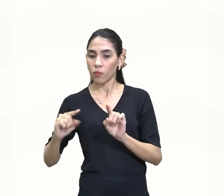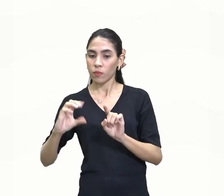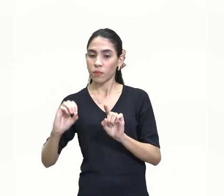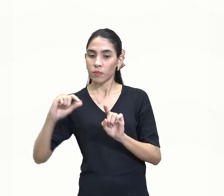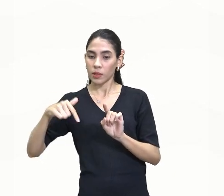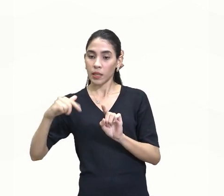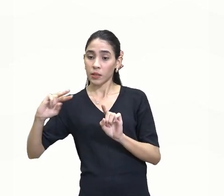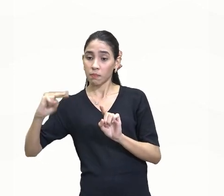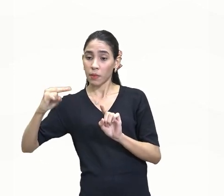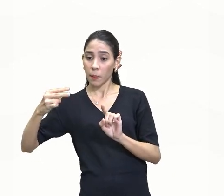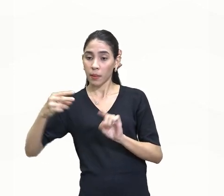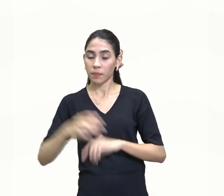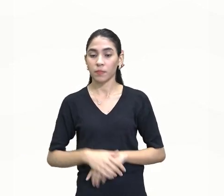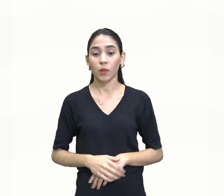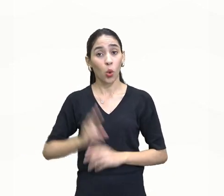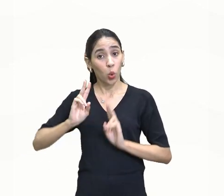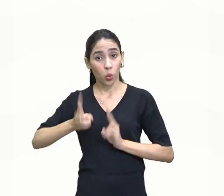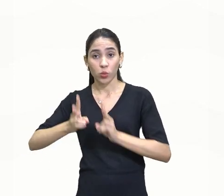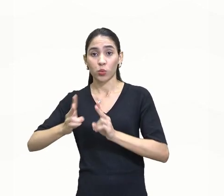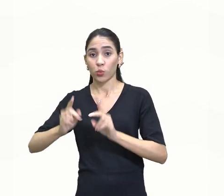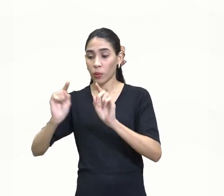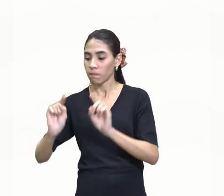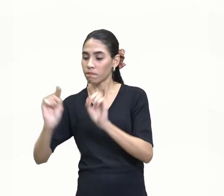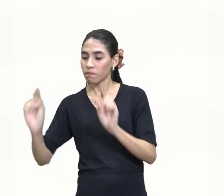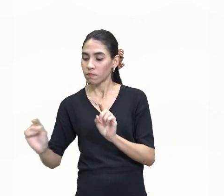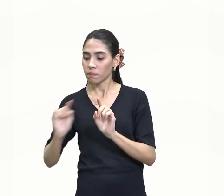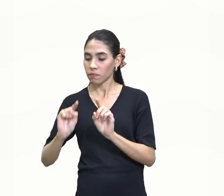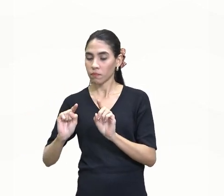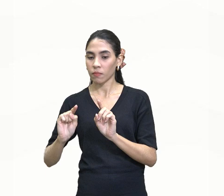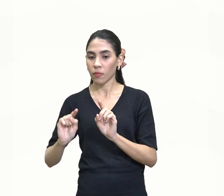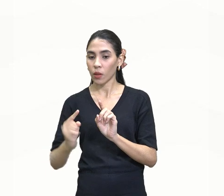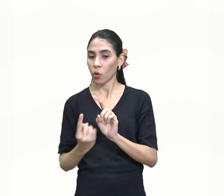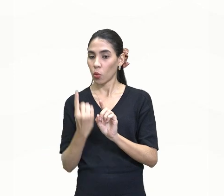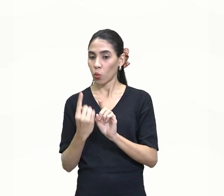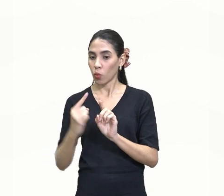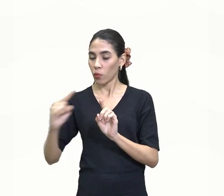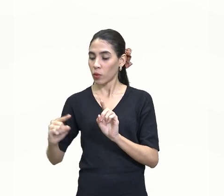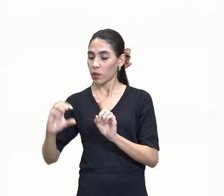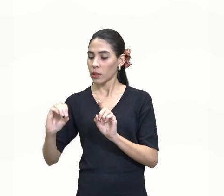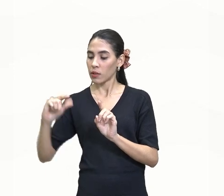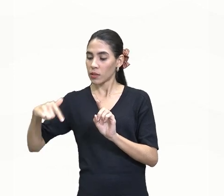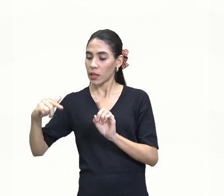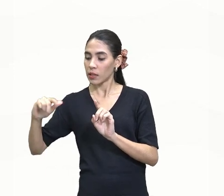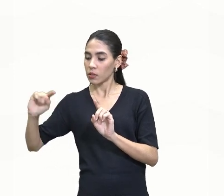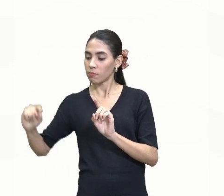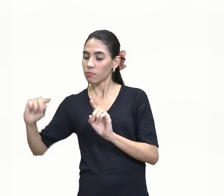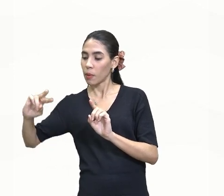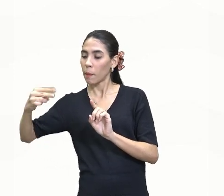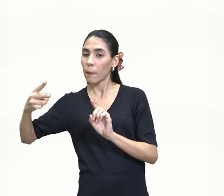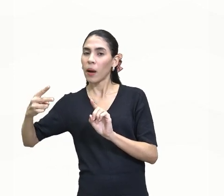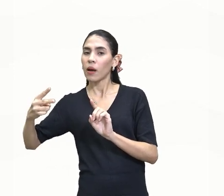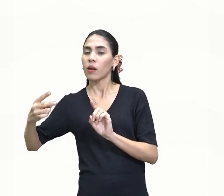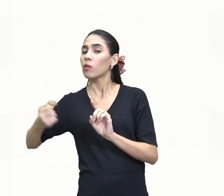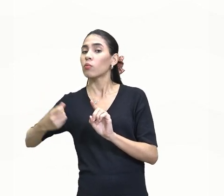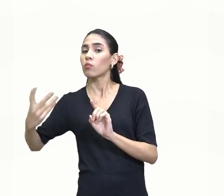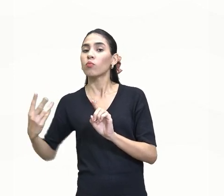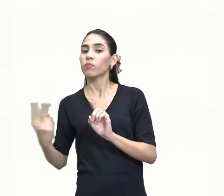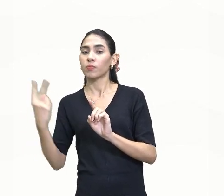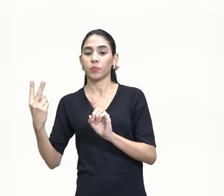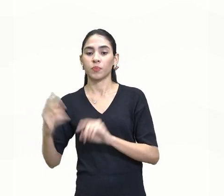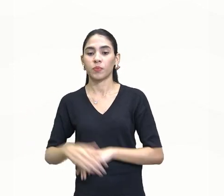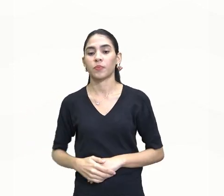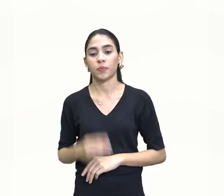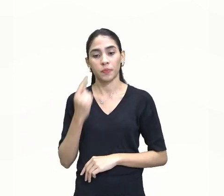o parênteses. Nós iremos, então, fazer 1,07 vezes ele mesmo. O resultado vai ser igual